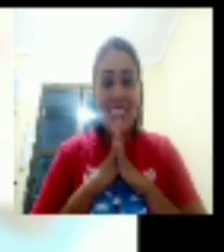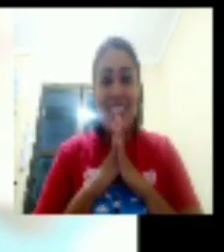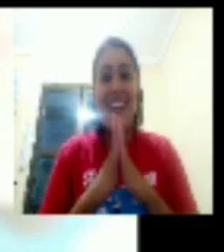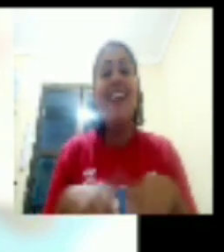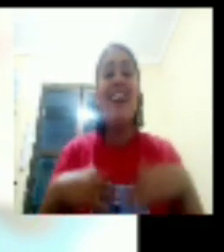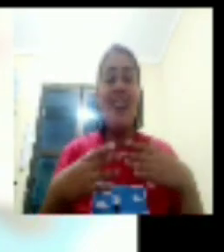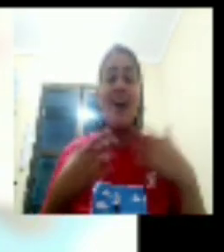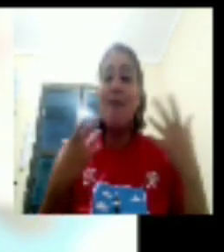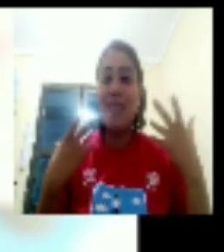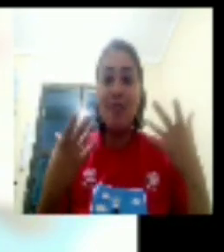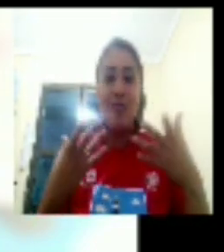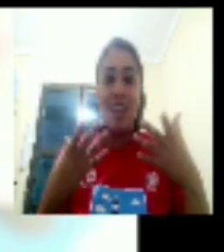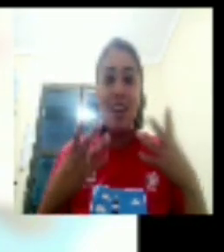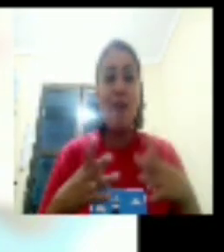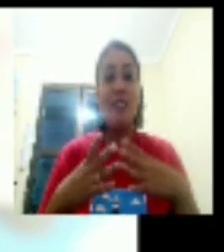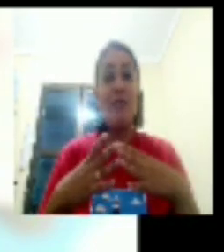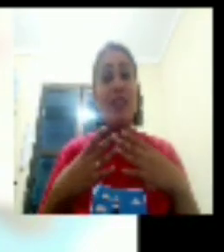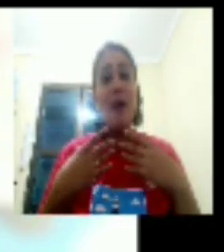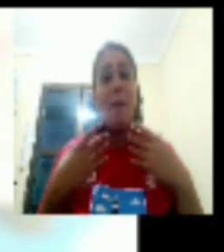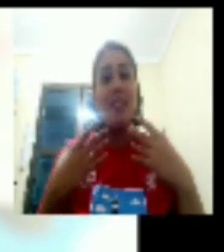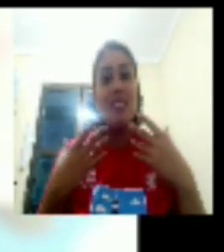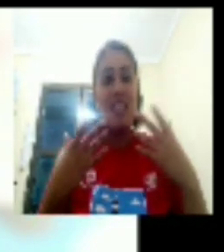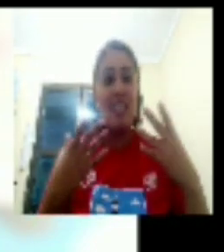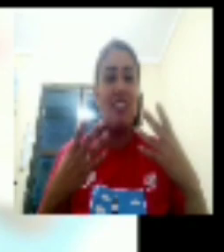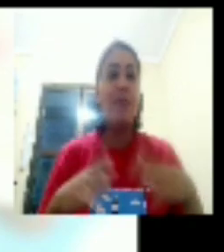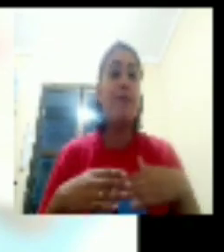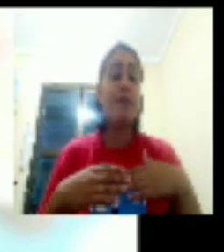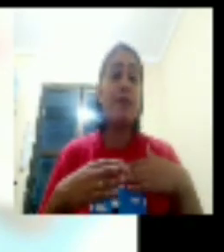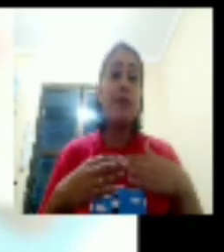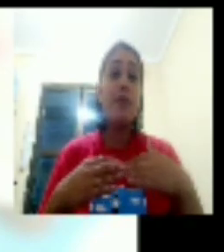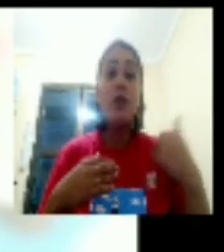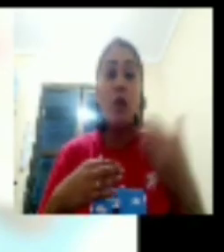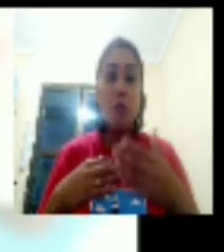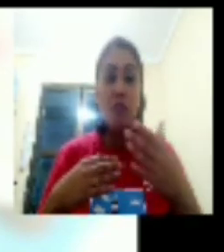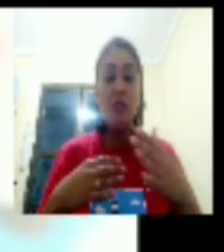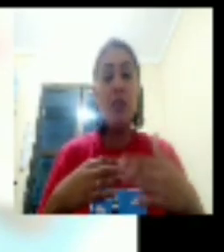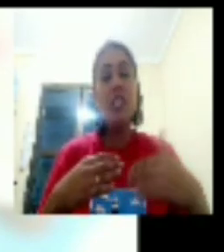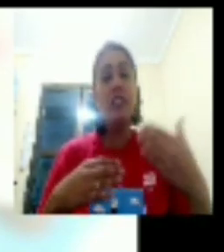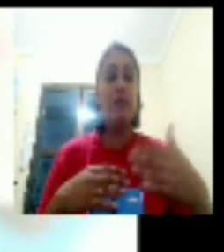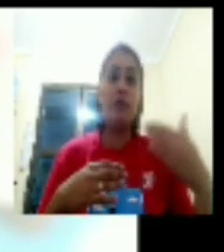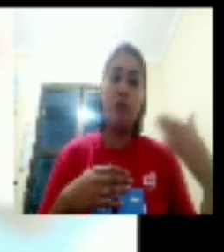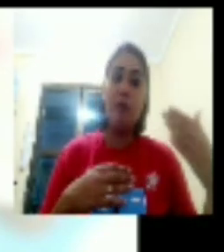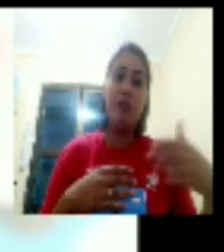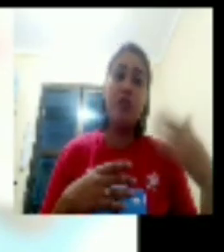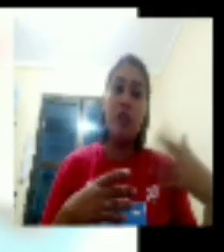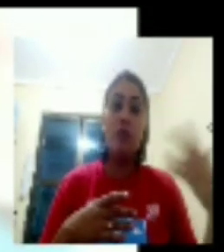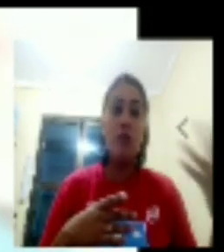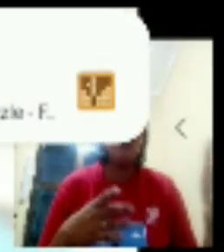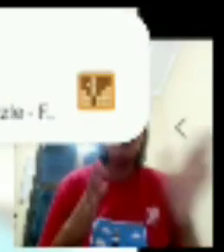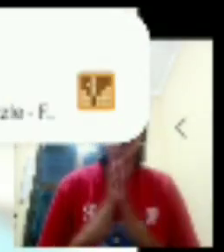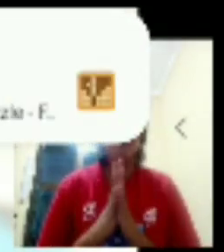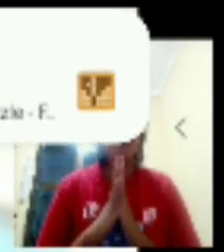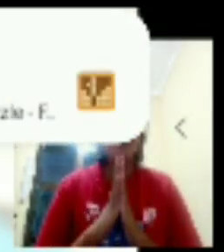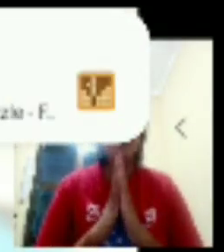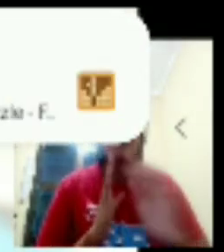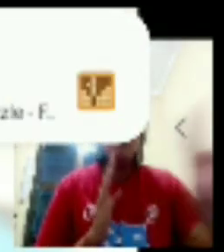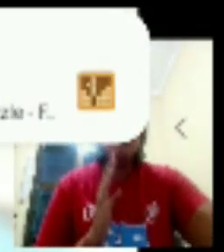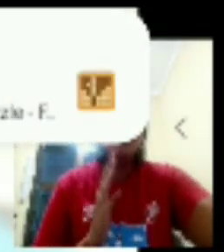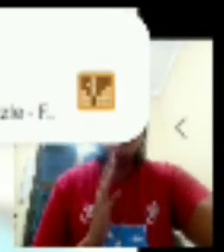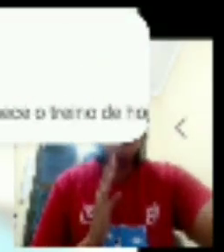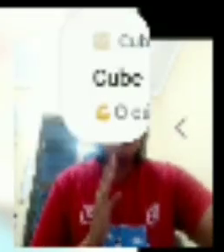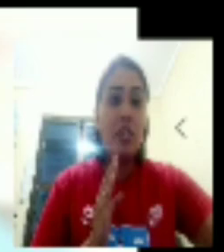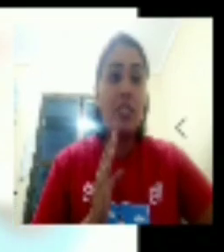vergonha, tá? É realmente uma coisa nova, então tenham paciência. Como eu tô doente, teve alguns momentos que eu tossi, então eu